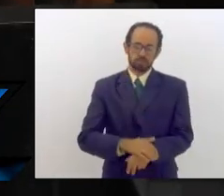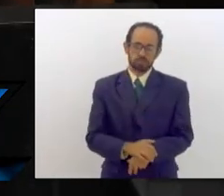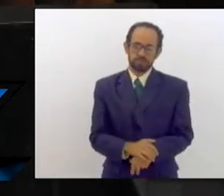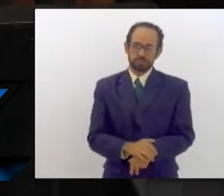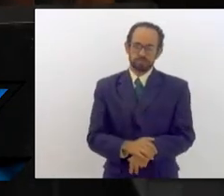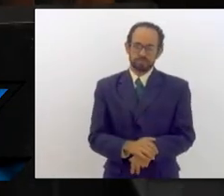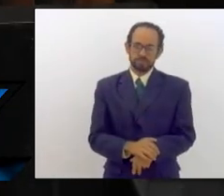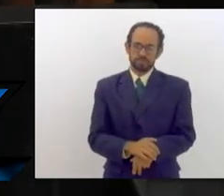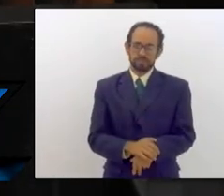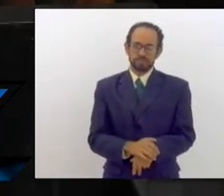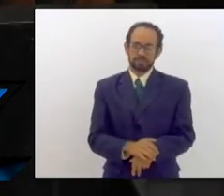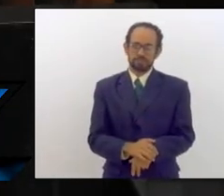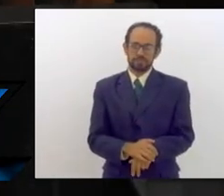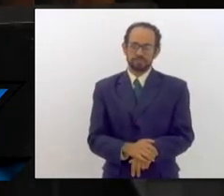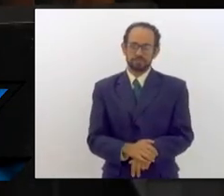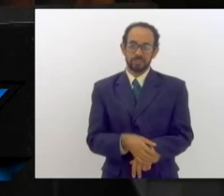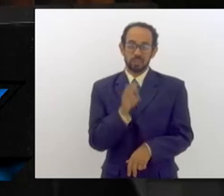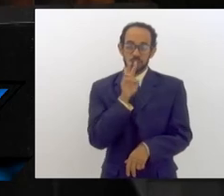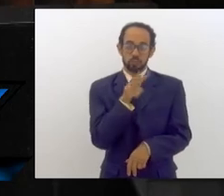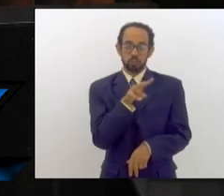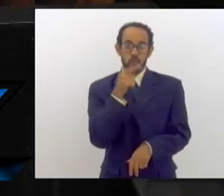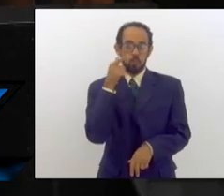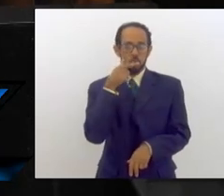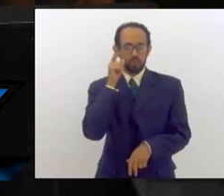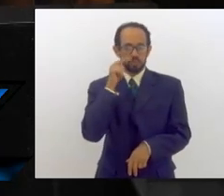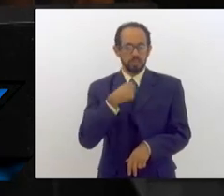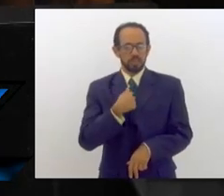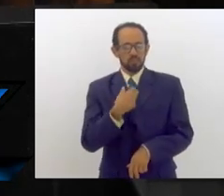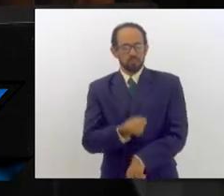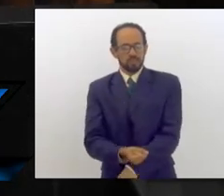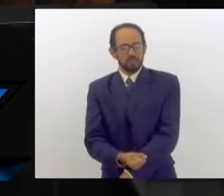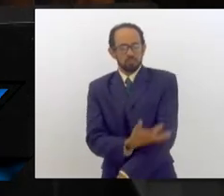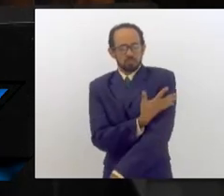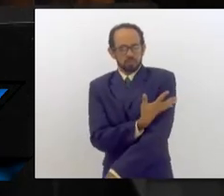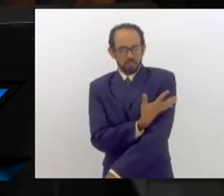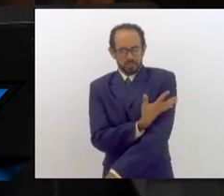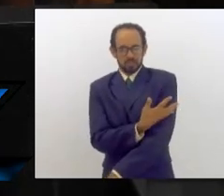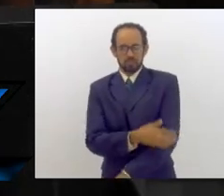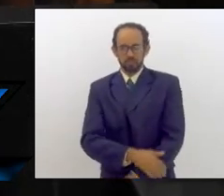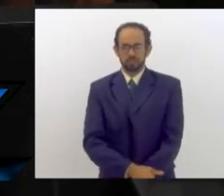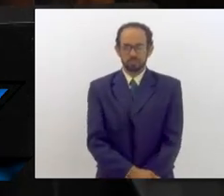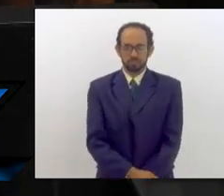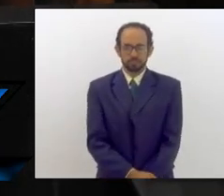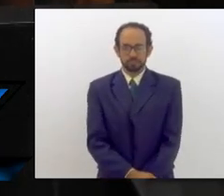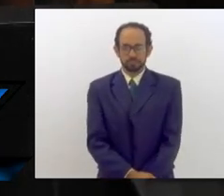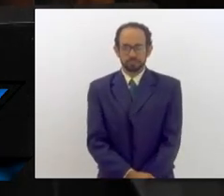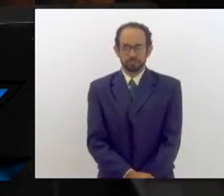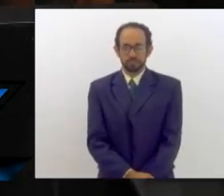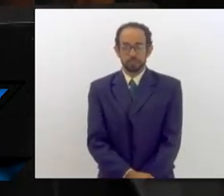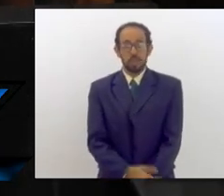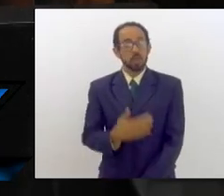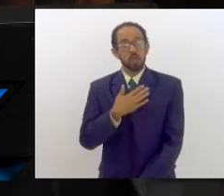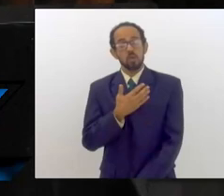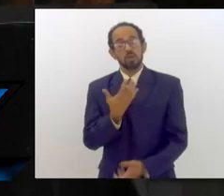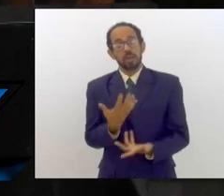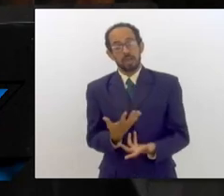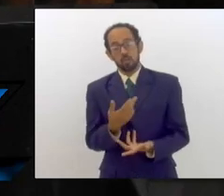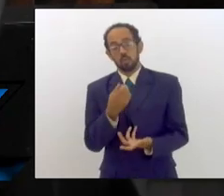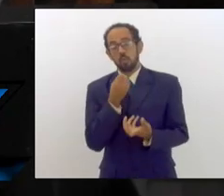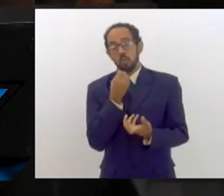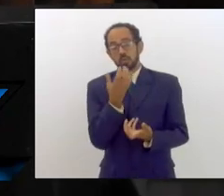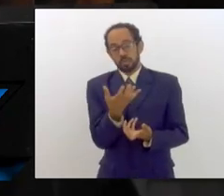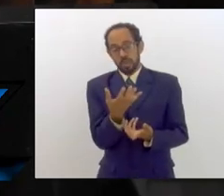pessoalmente e vimos ontem que isso me causou Uma emoção muito grande e eu quero fazer esse registro